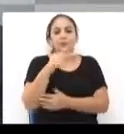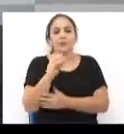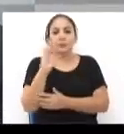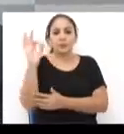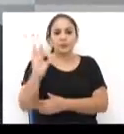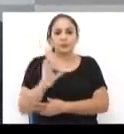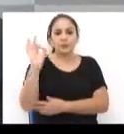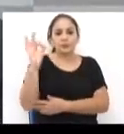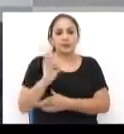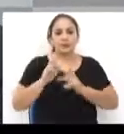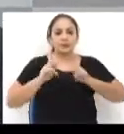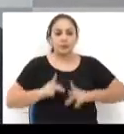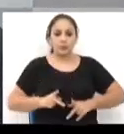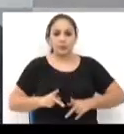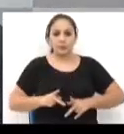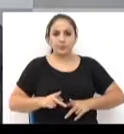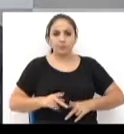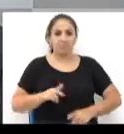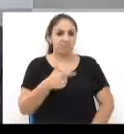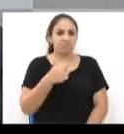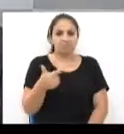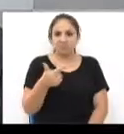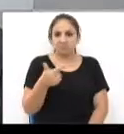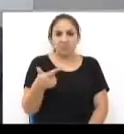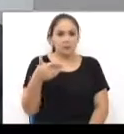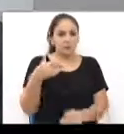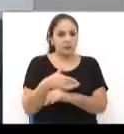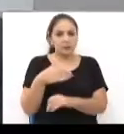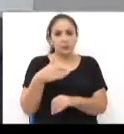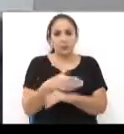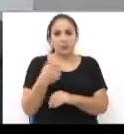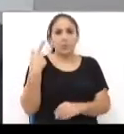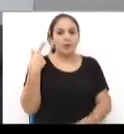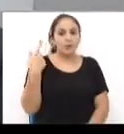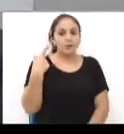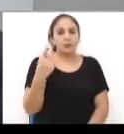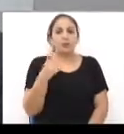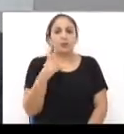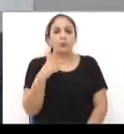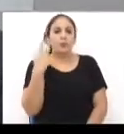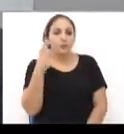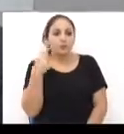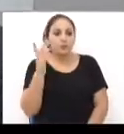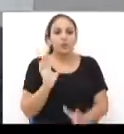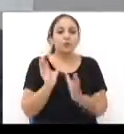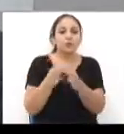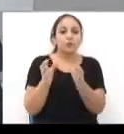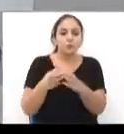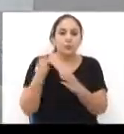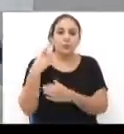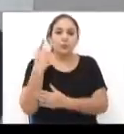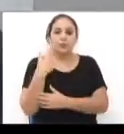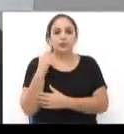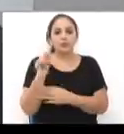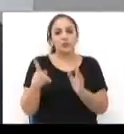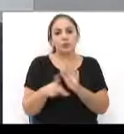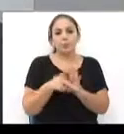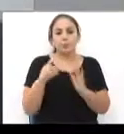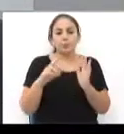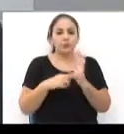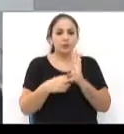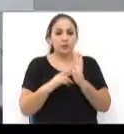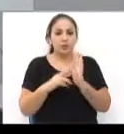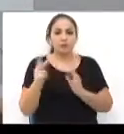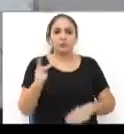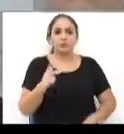das pessoas, do eleitor comum, não tem participação em partido político, em panelinha política, não é pertencente ao sindicato